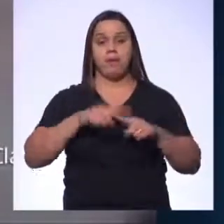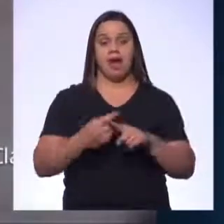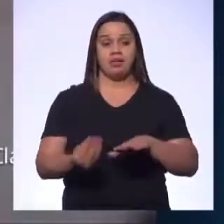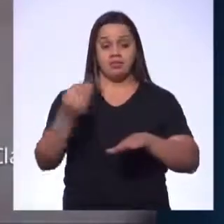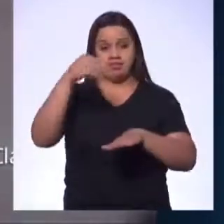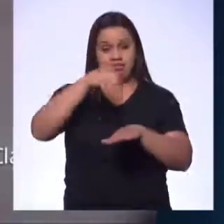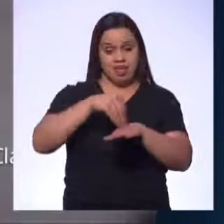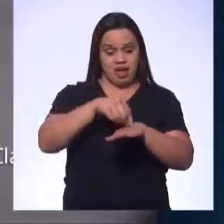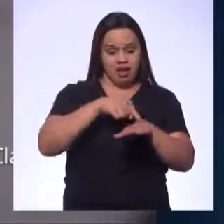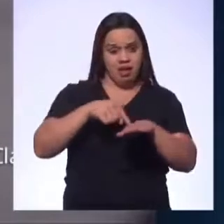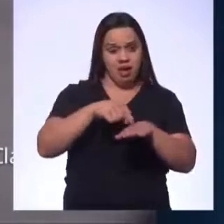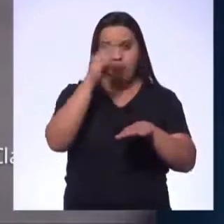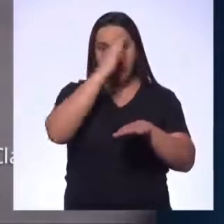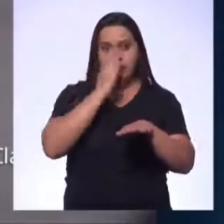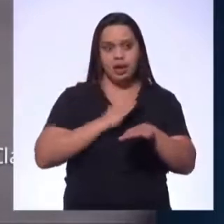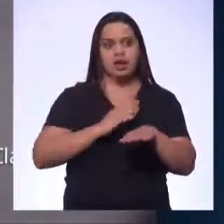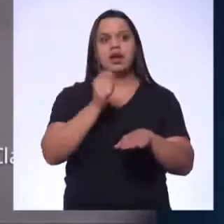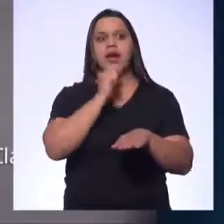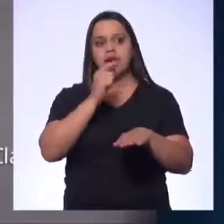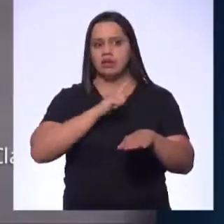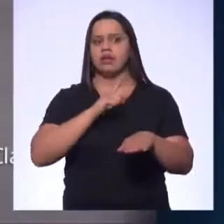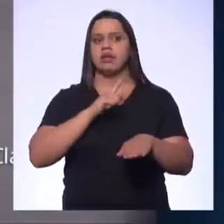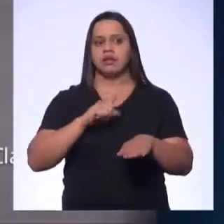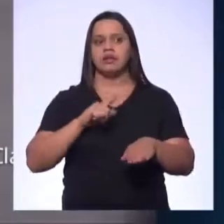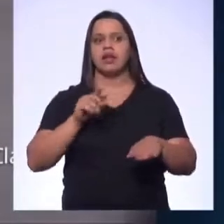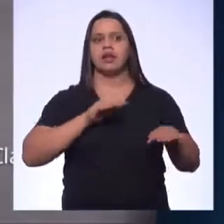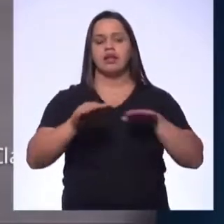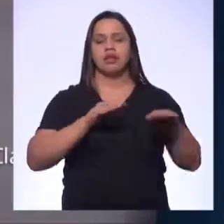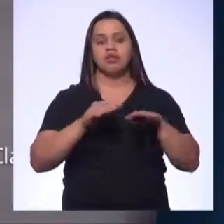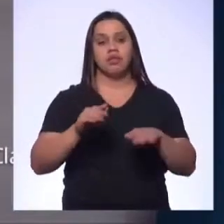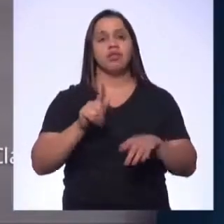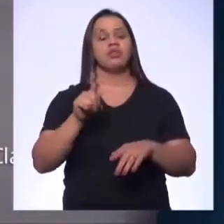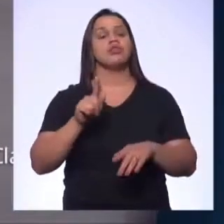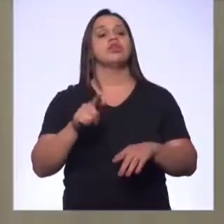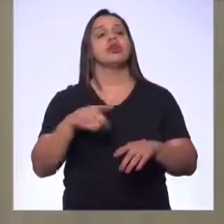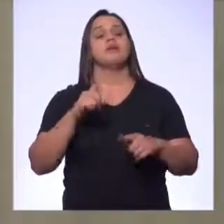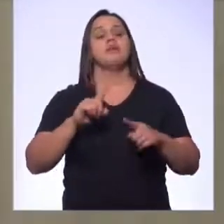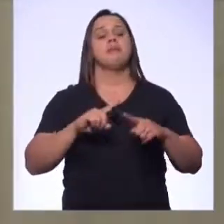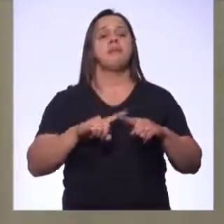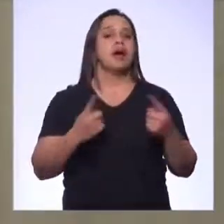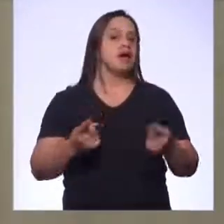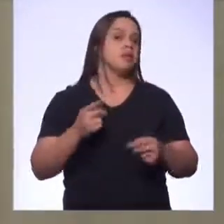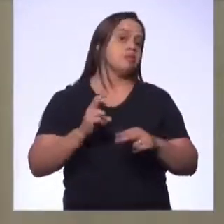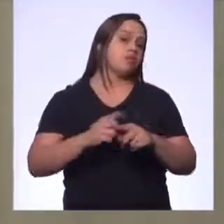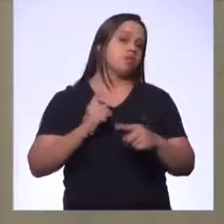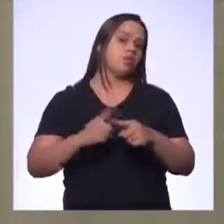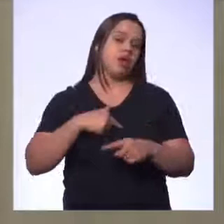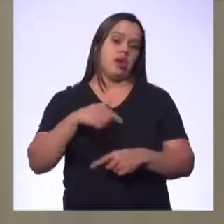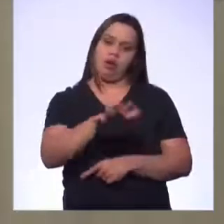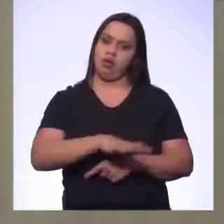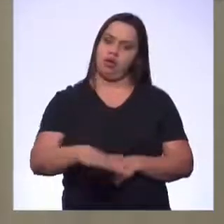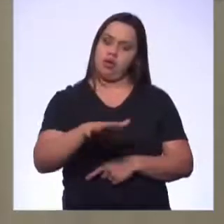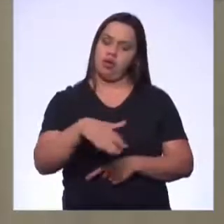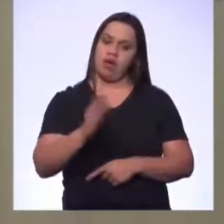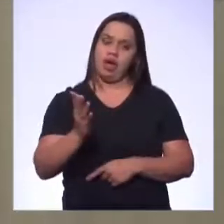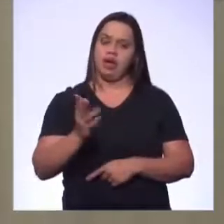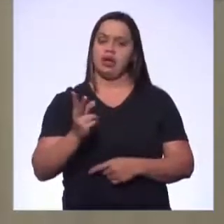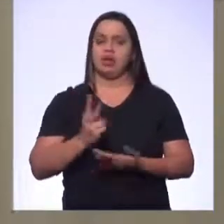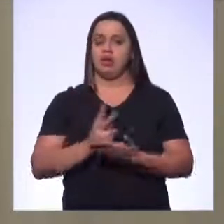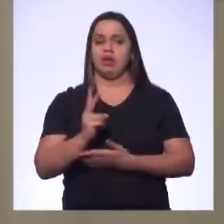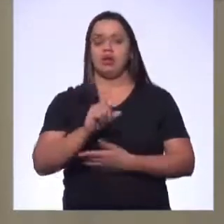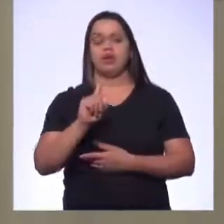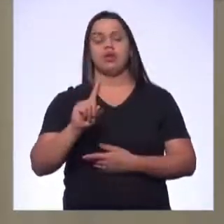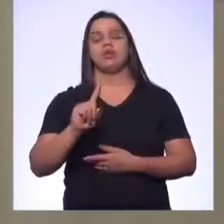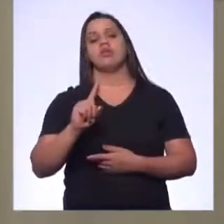ainda existem essas mesmas forças geológicas. A diferença é que, por ser uma região relativamente mais estável, os tremores são